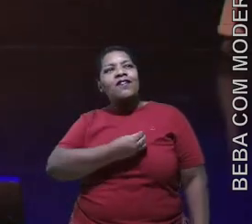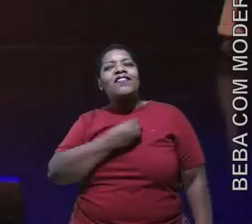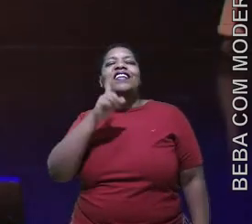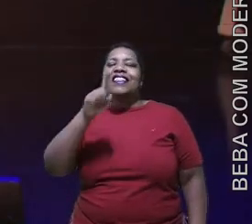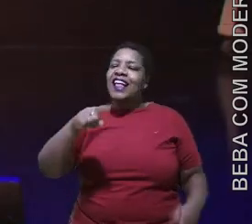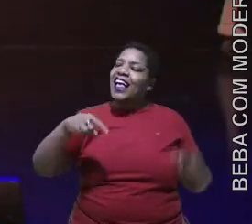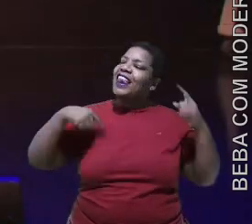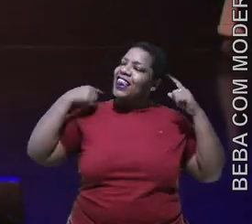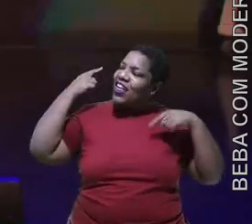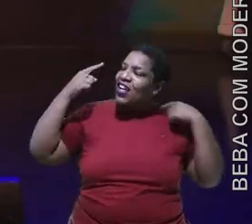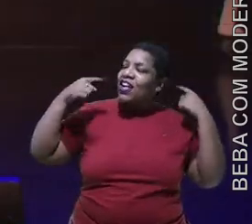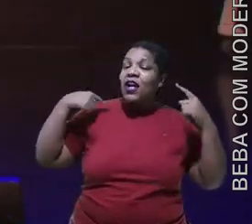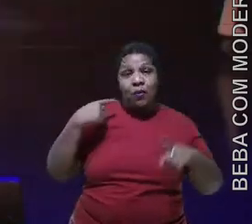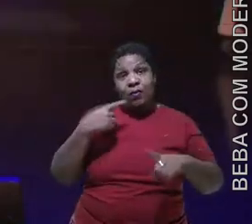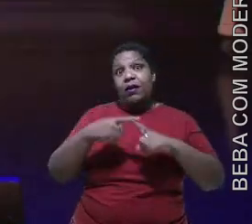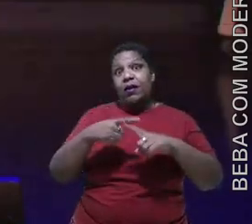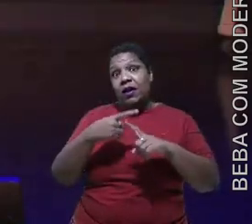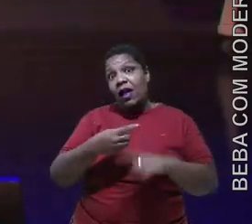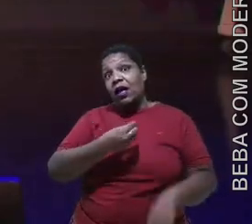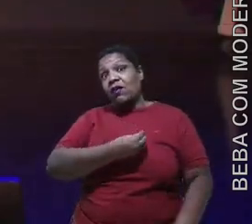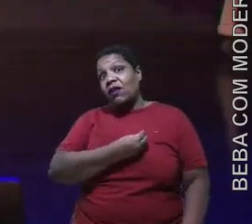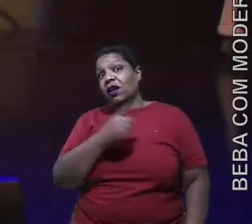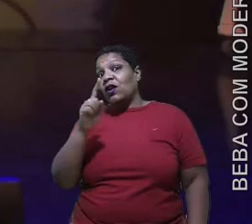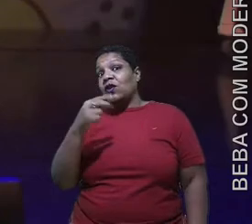porque para ver